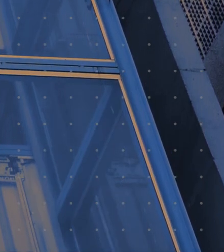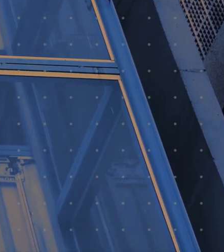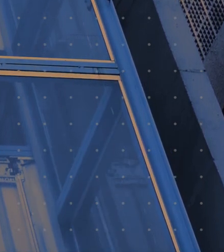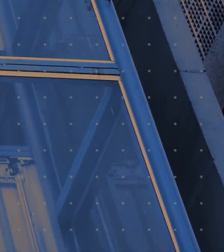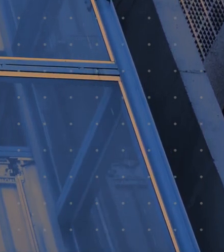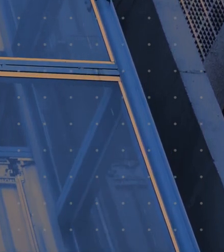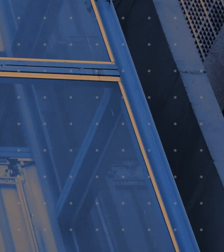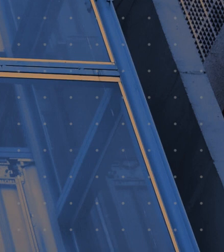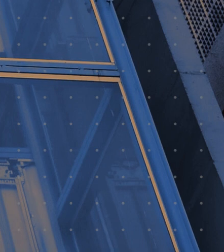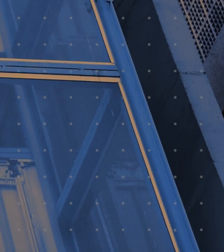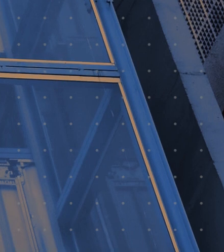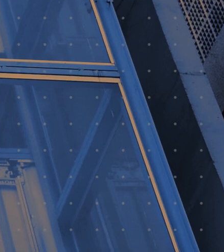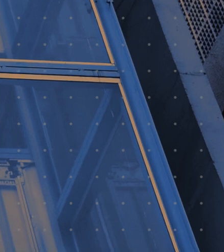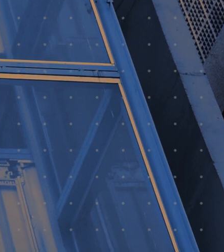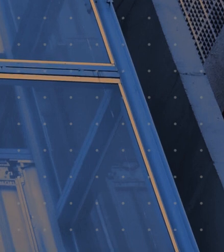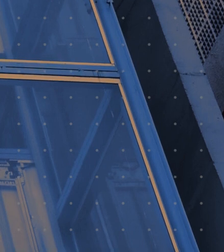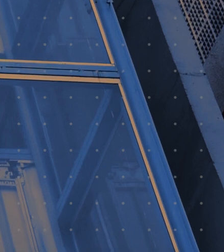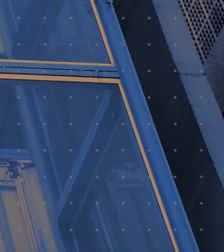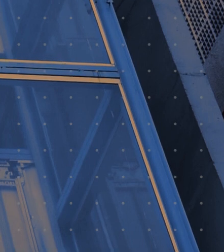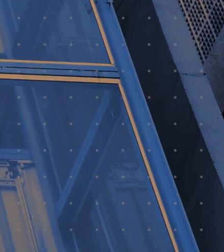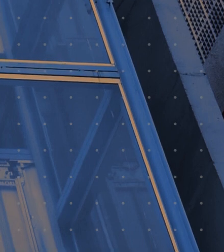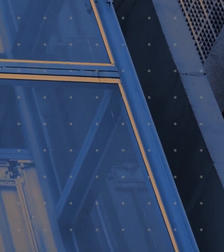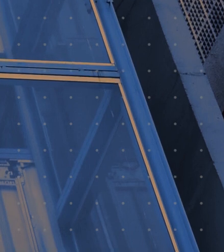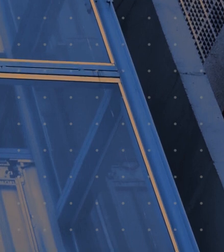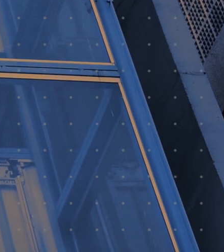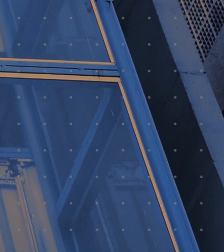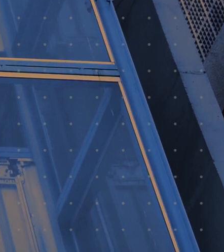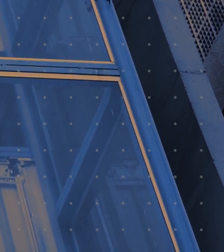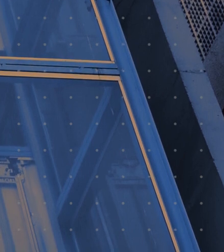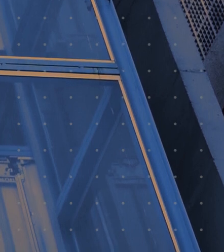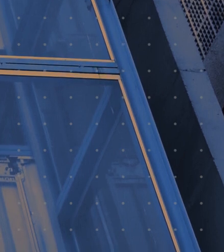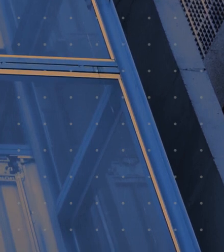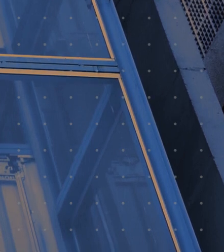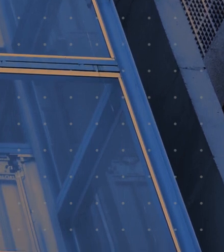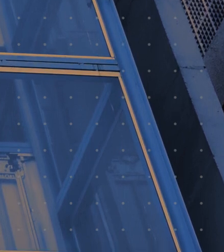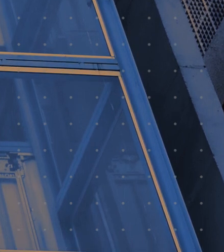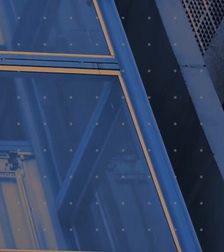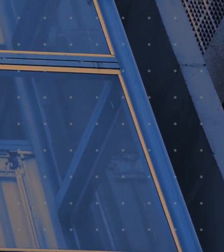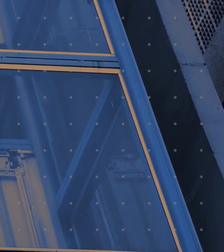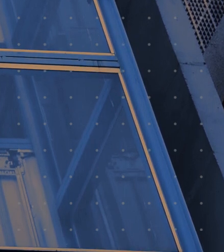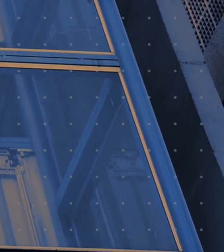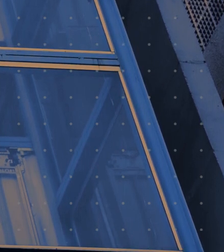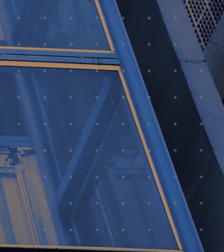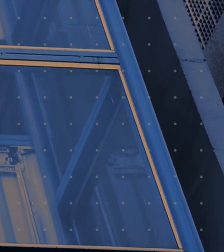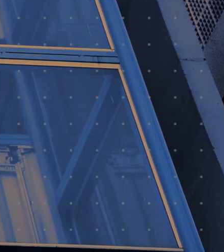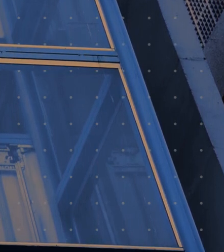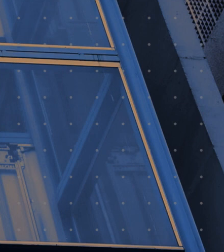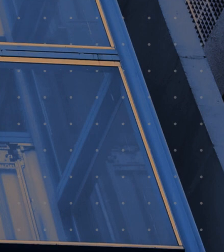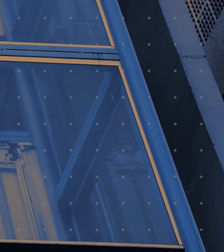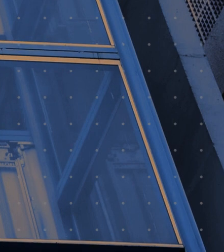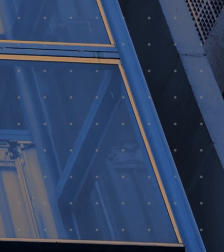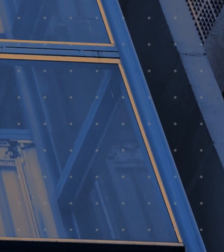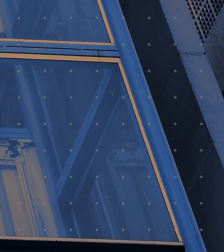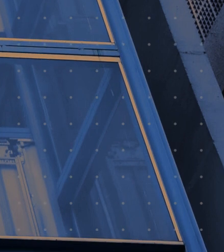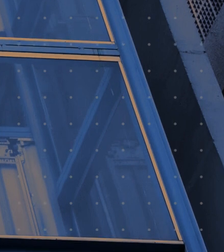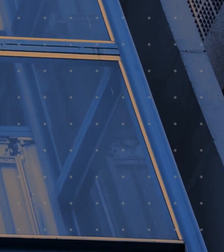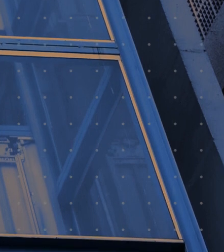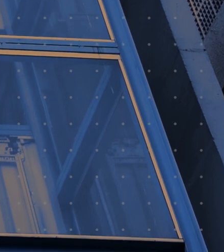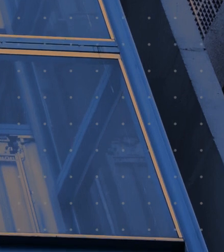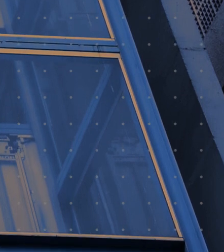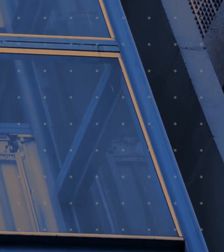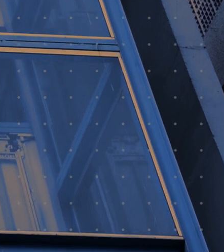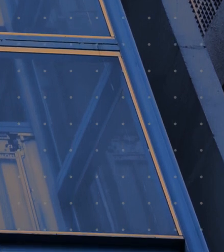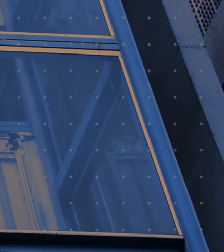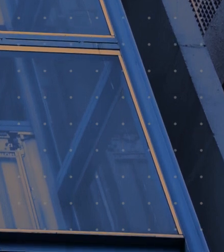adesivador ajudante de embalador assistente de vendas atendente de balcão atendente de padaria